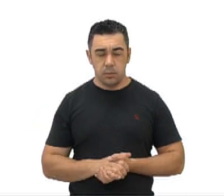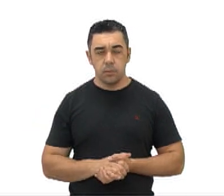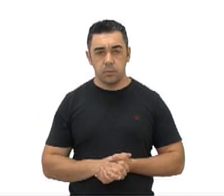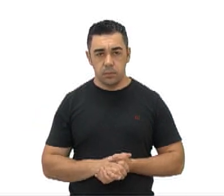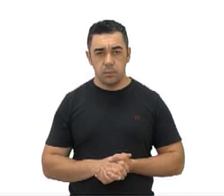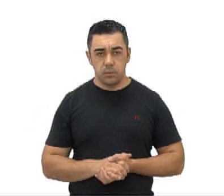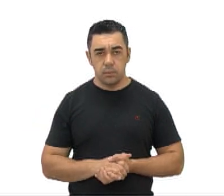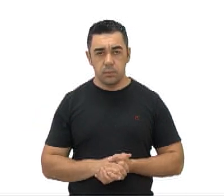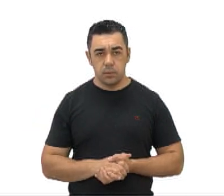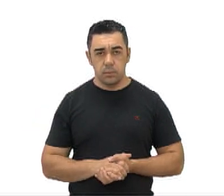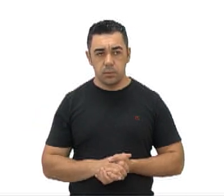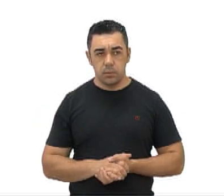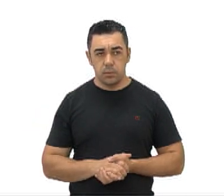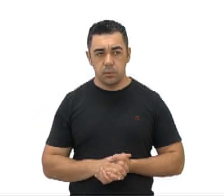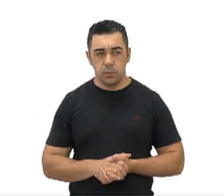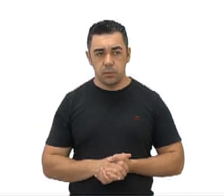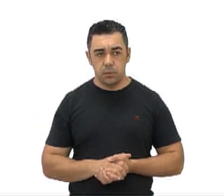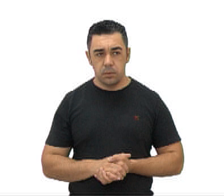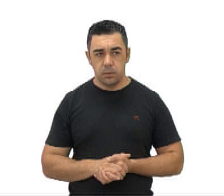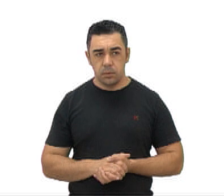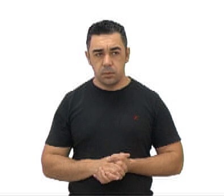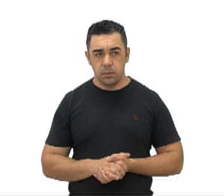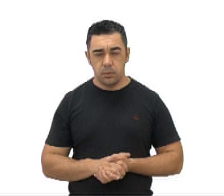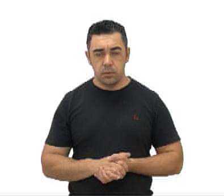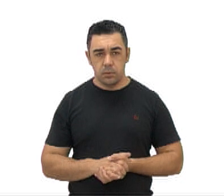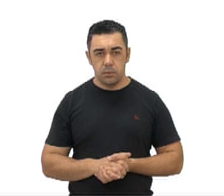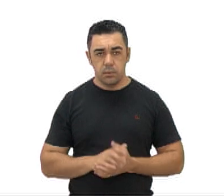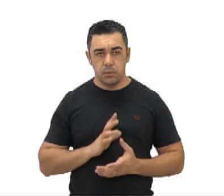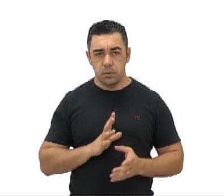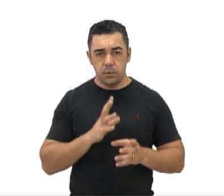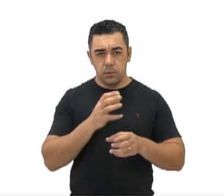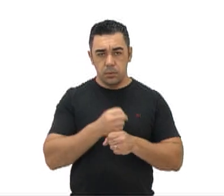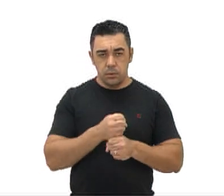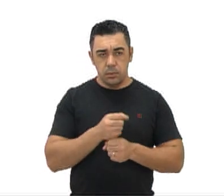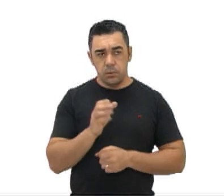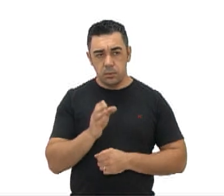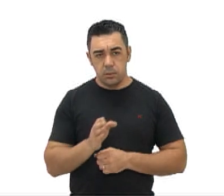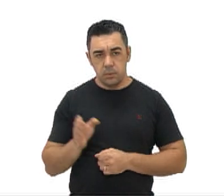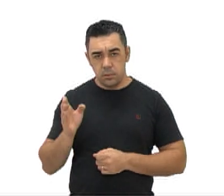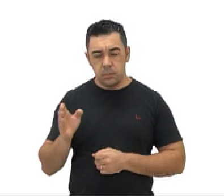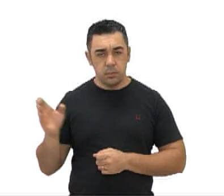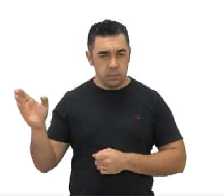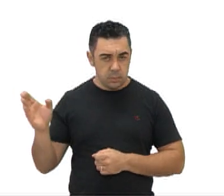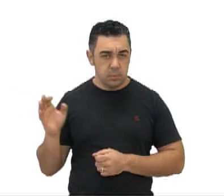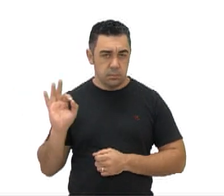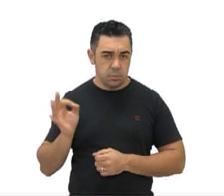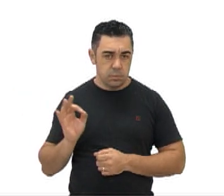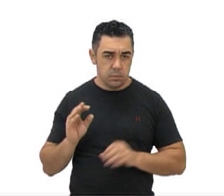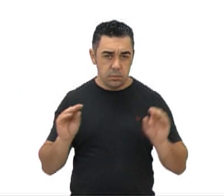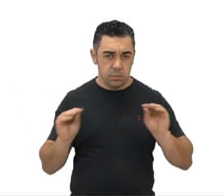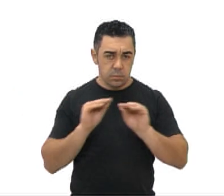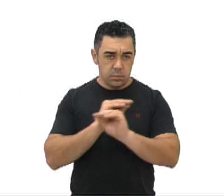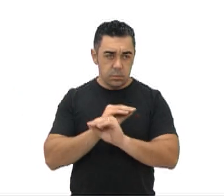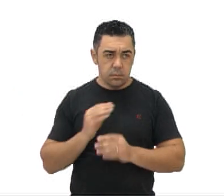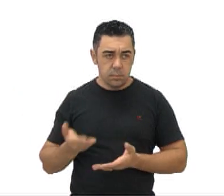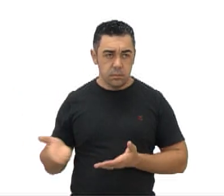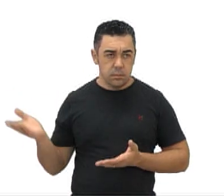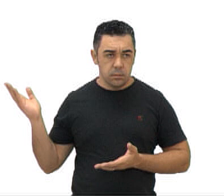o mesmo valor. A soma desse termo e esse termo tem o mesmo valor.